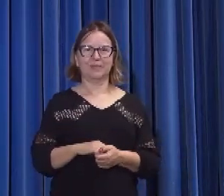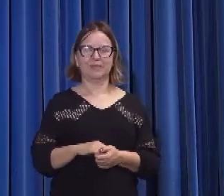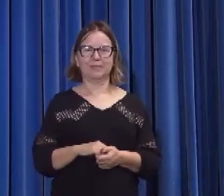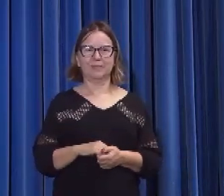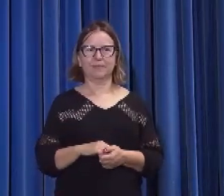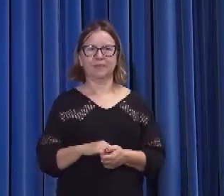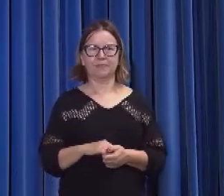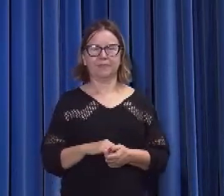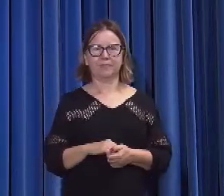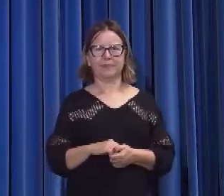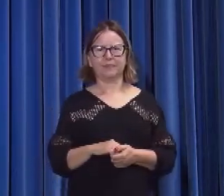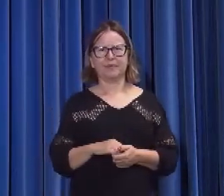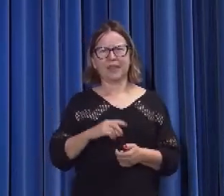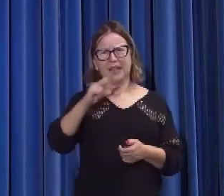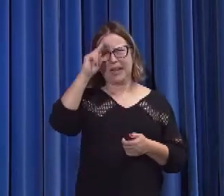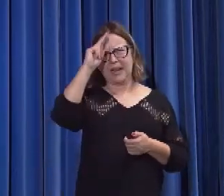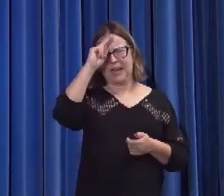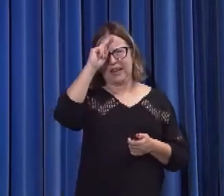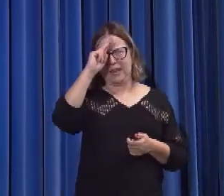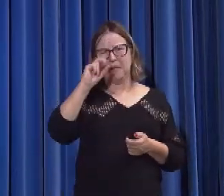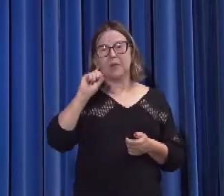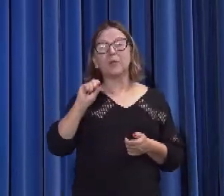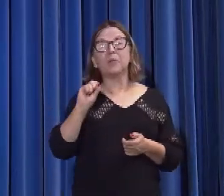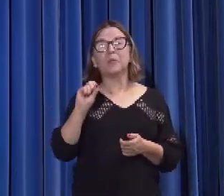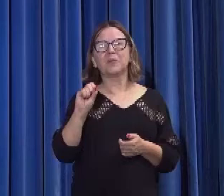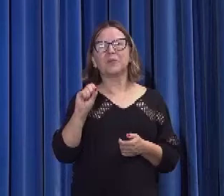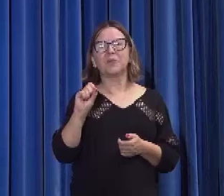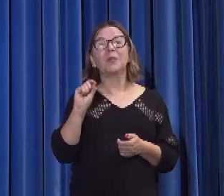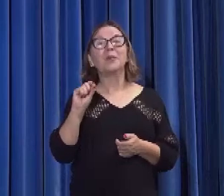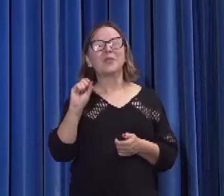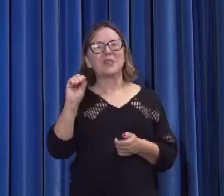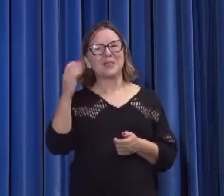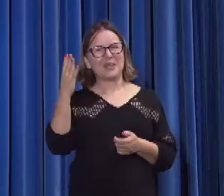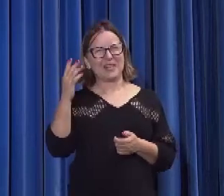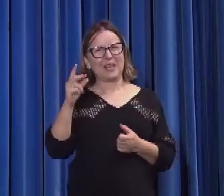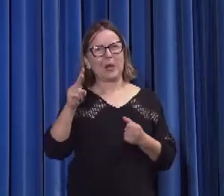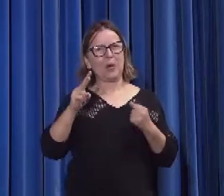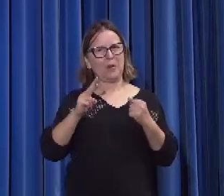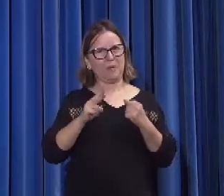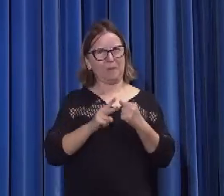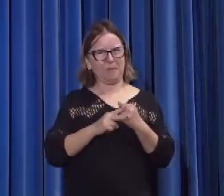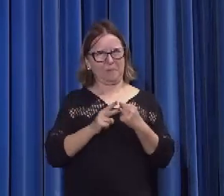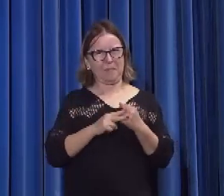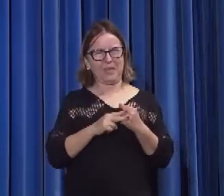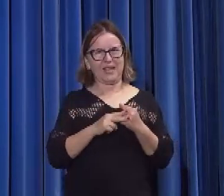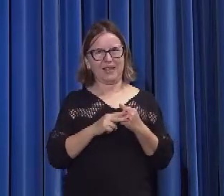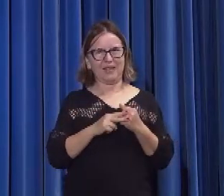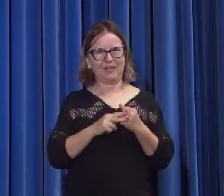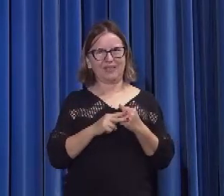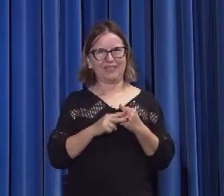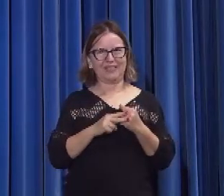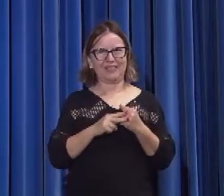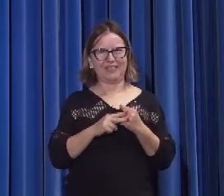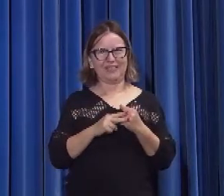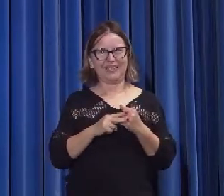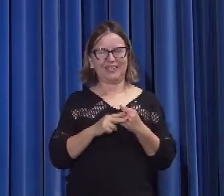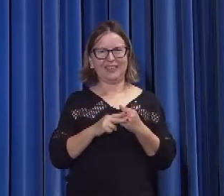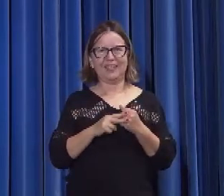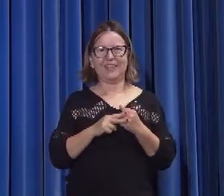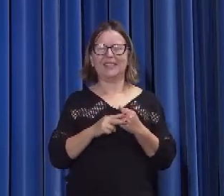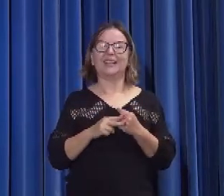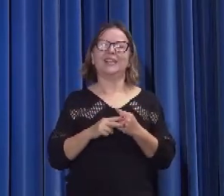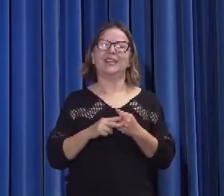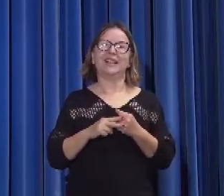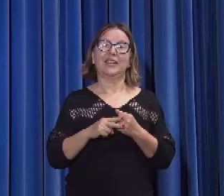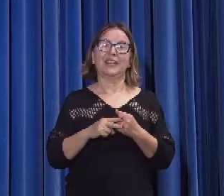Lembrem-se do que aconteceu com Pedro. Enquanto Pedro olhou para Jesus, ele caminhou por sobre as águas.